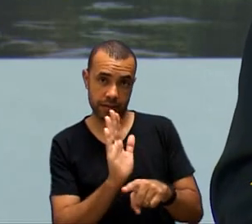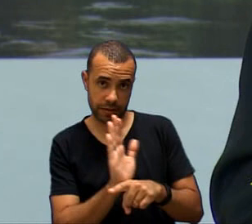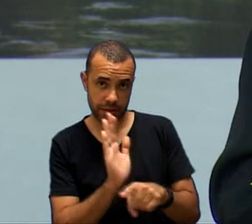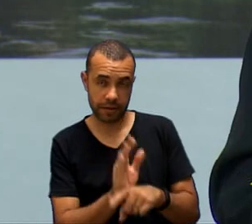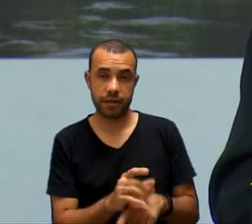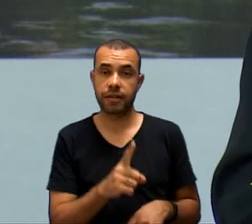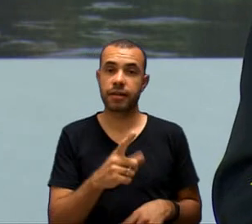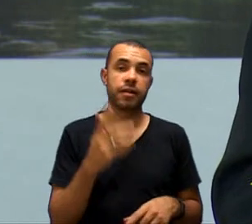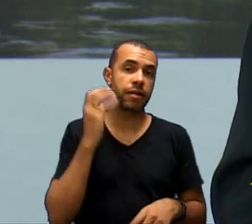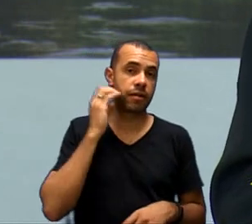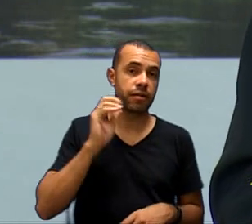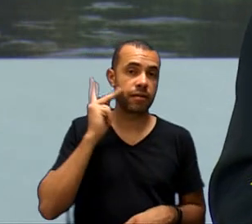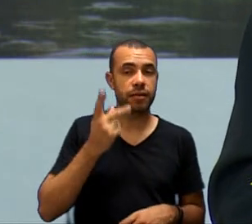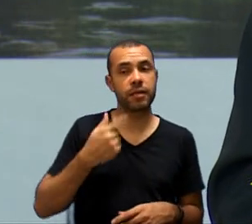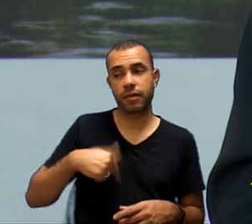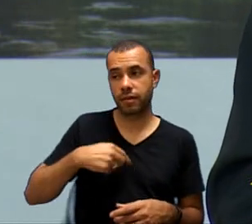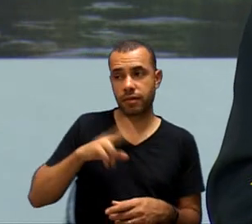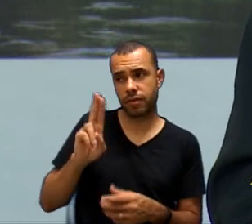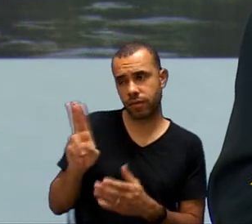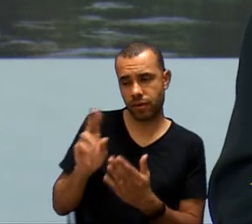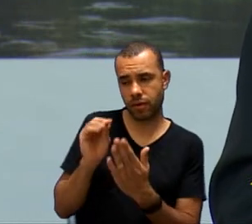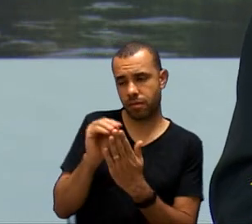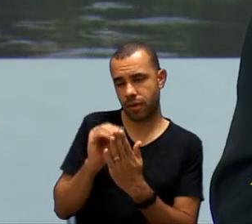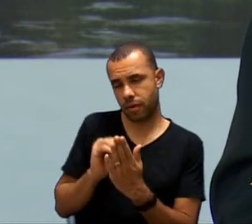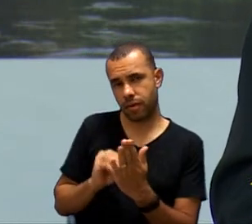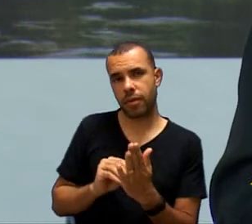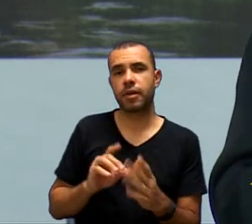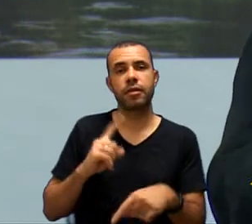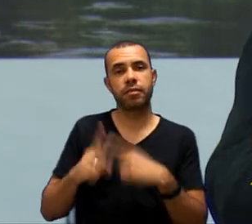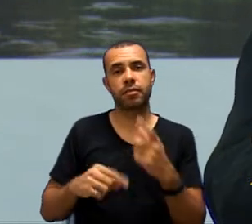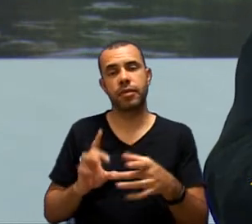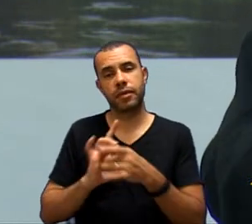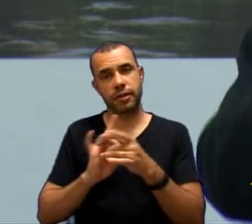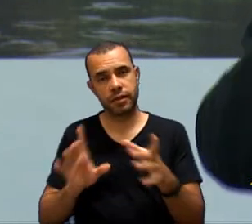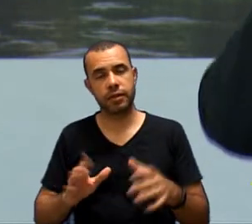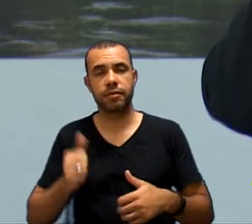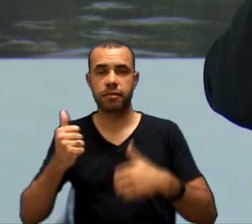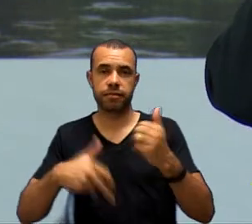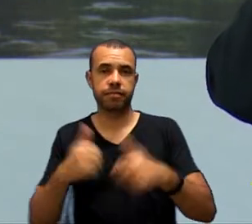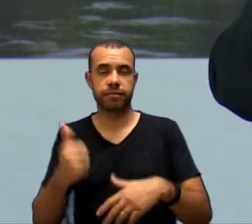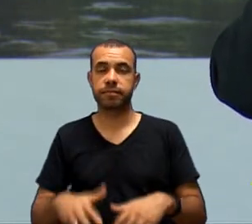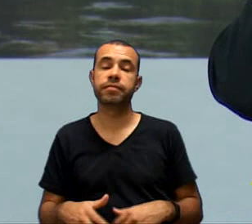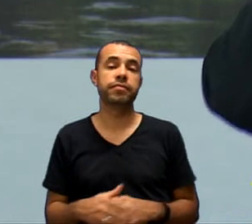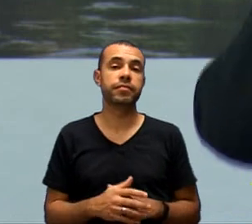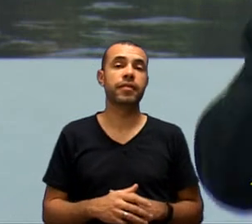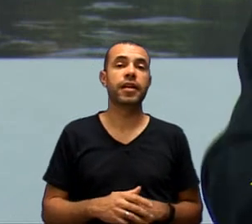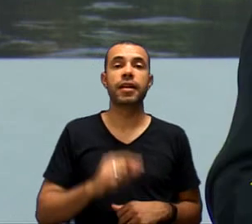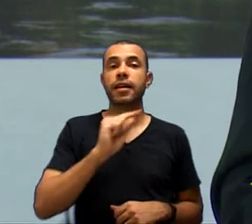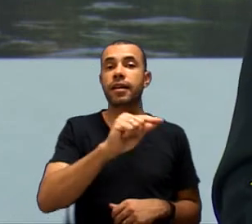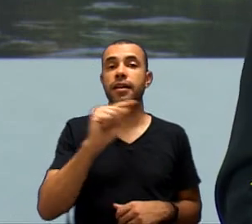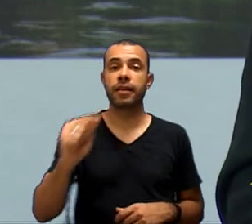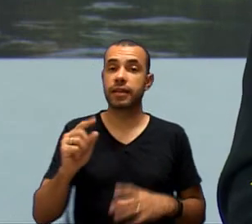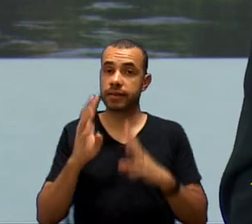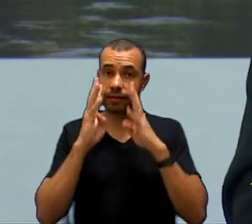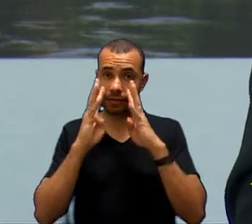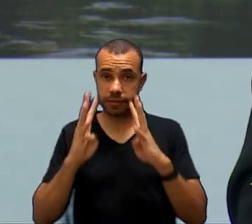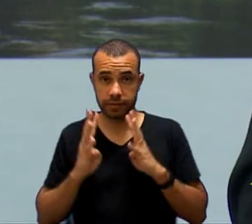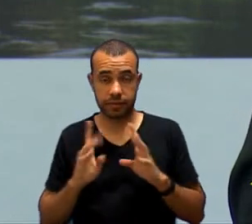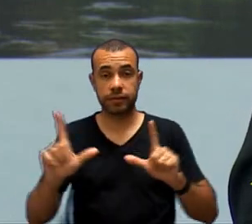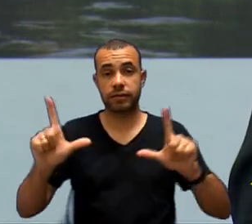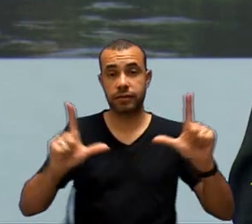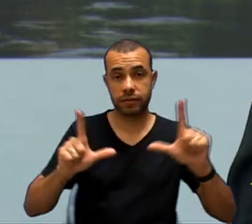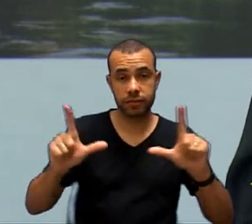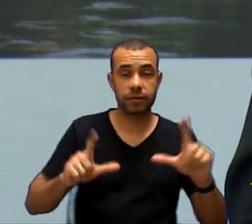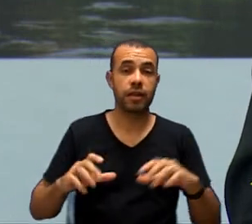Pessini, que nós anotaremos e inscreveremos a sua participação. E aqueles que nos acompanham também pela TV, pela